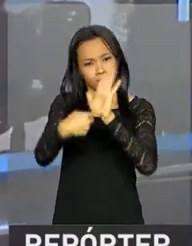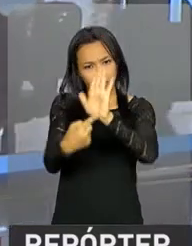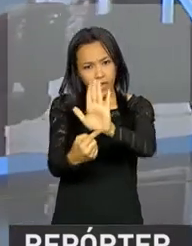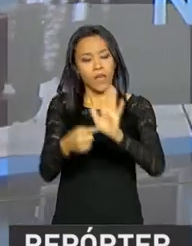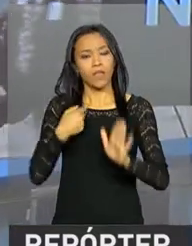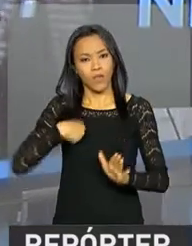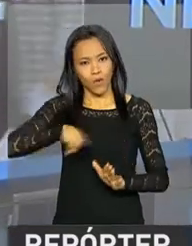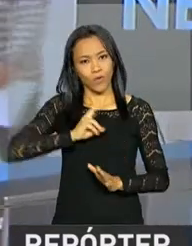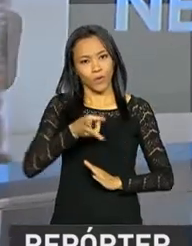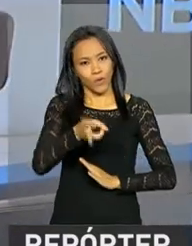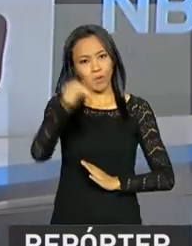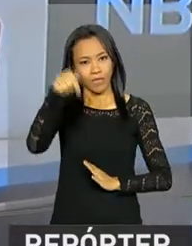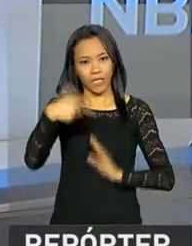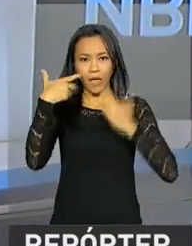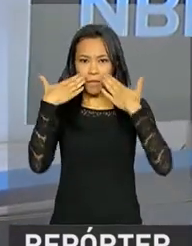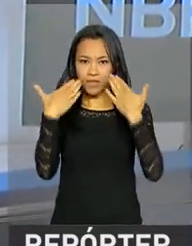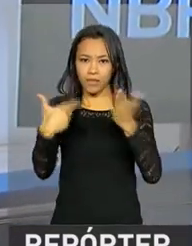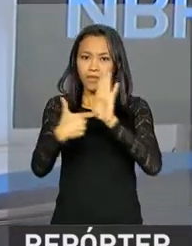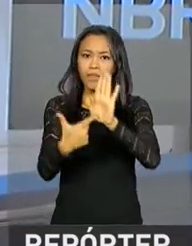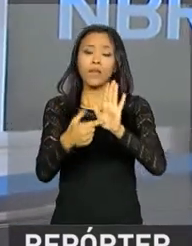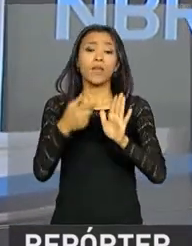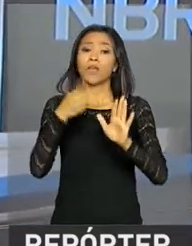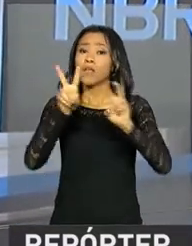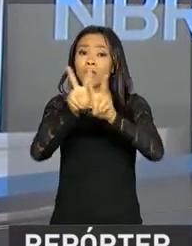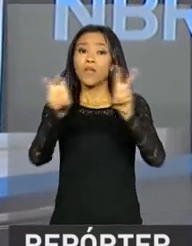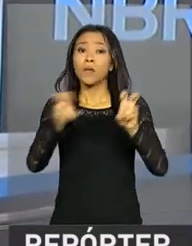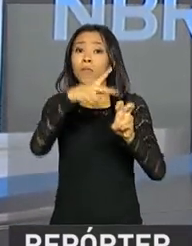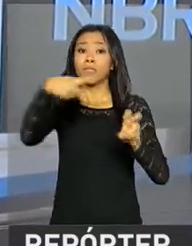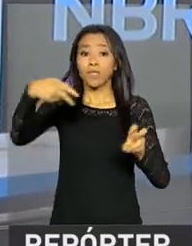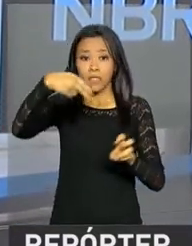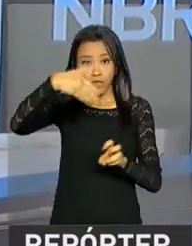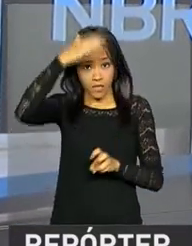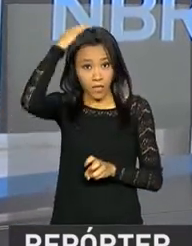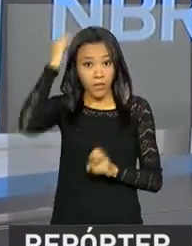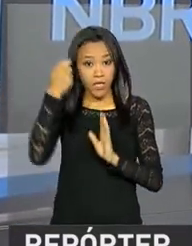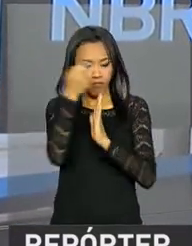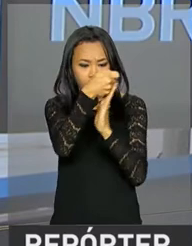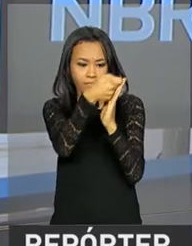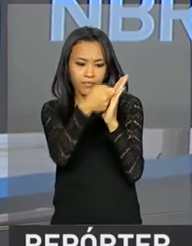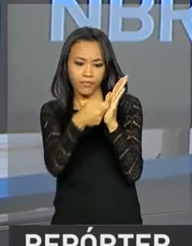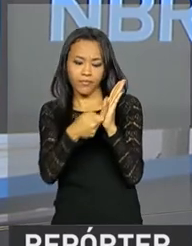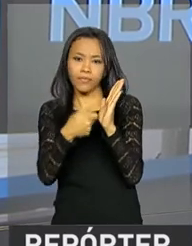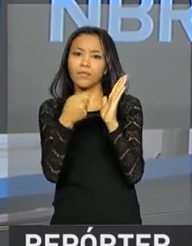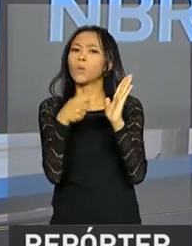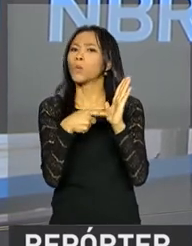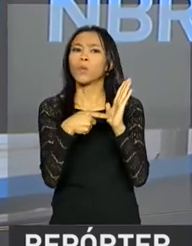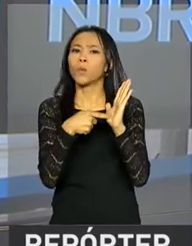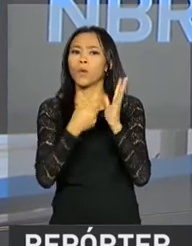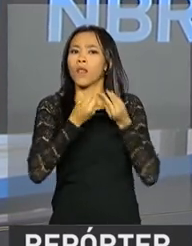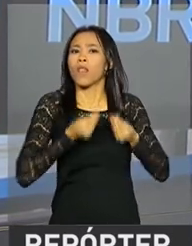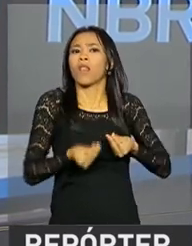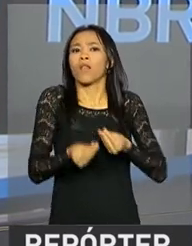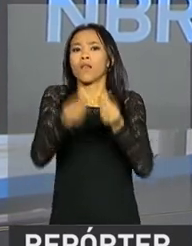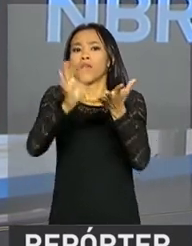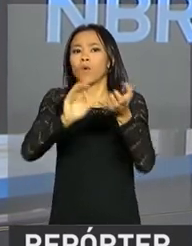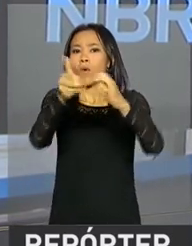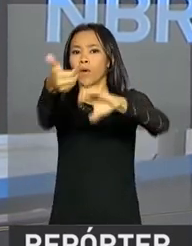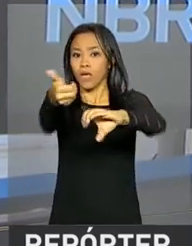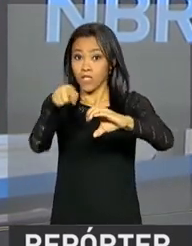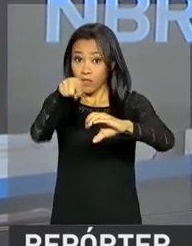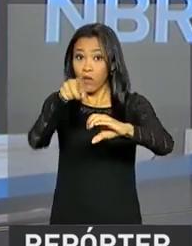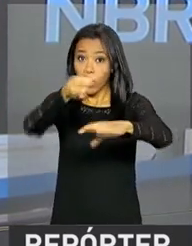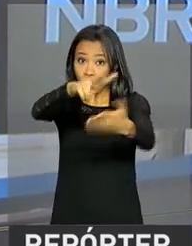repórter NBR e falando do presidente Michel Temer, que enviou mensagem ao Congresso Nacional, que foi lida durante a